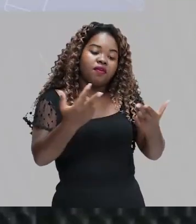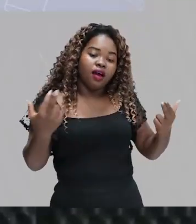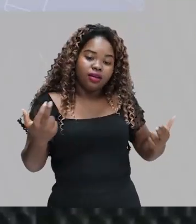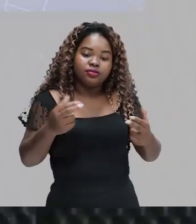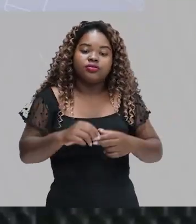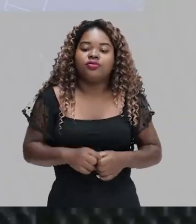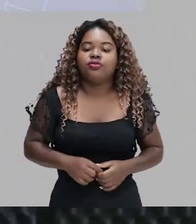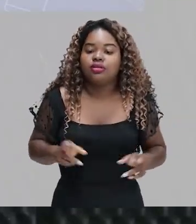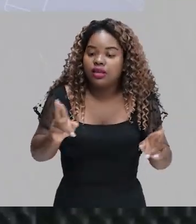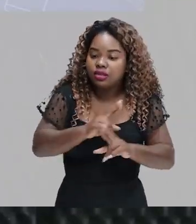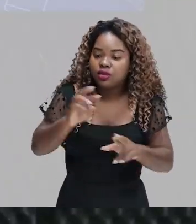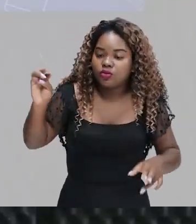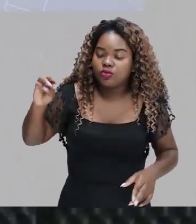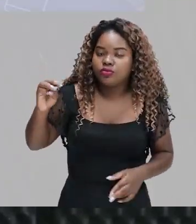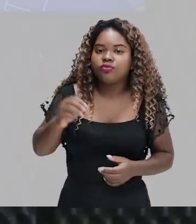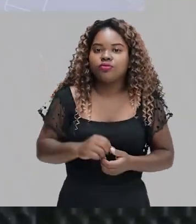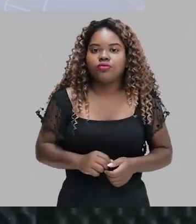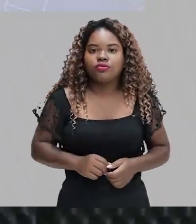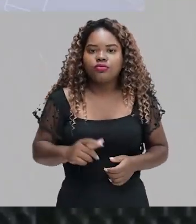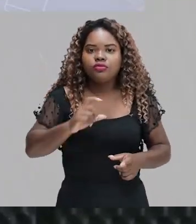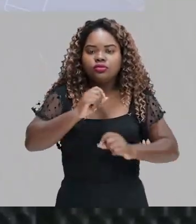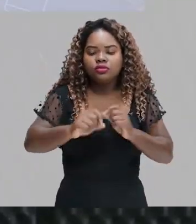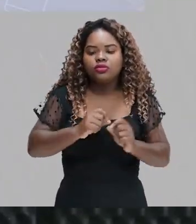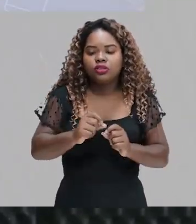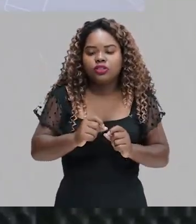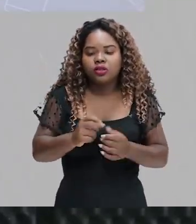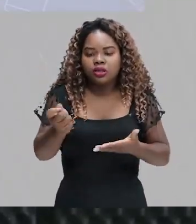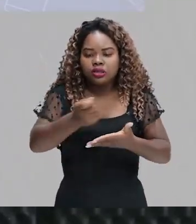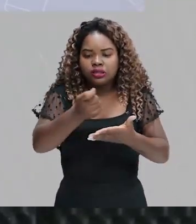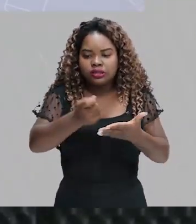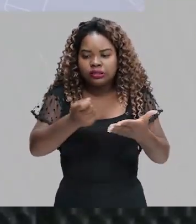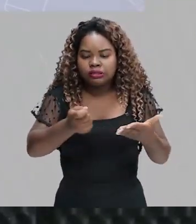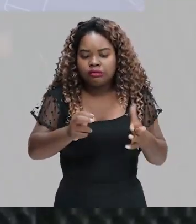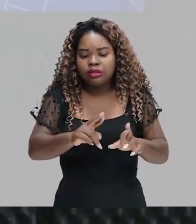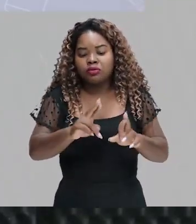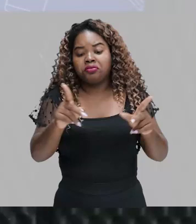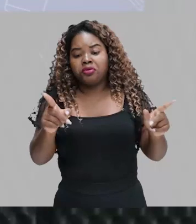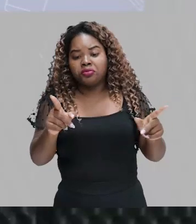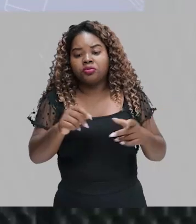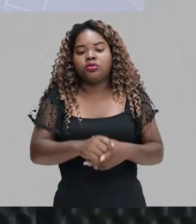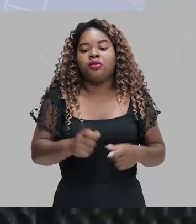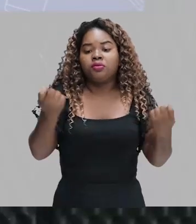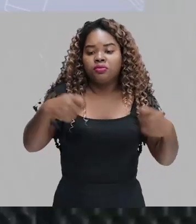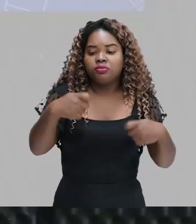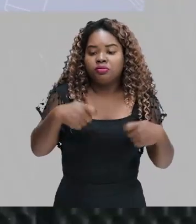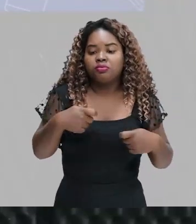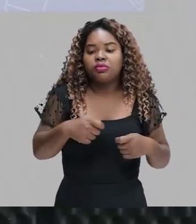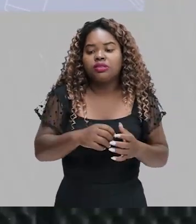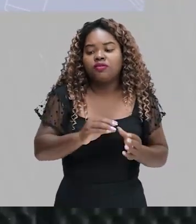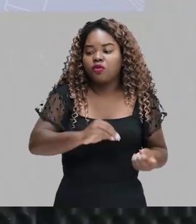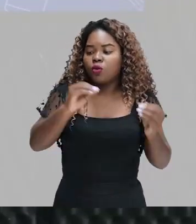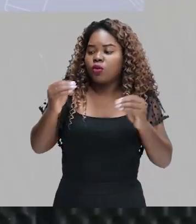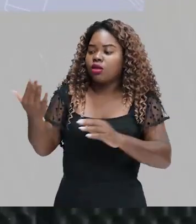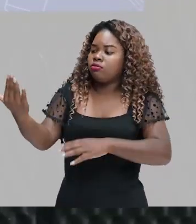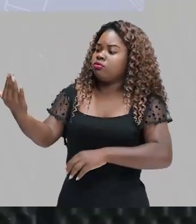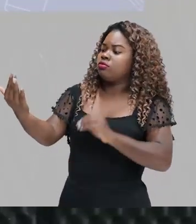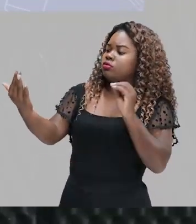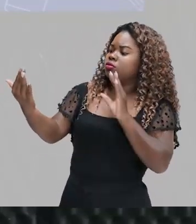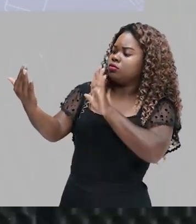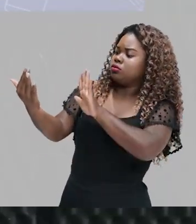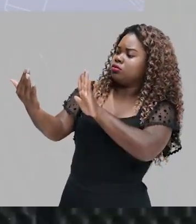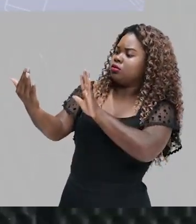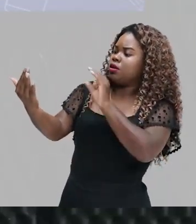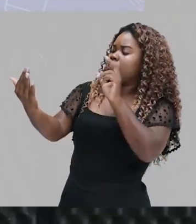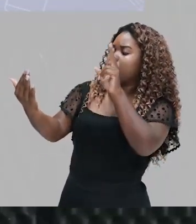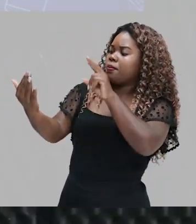sobre ele, né? Ele escrevia de trás para frente, para você ler a obra dele você tinha que colocar um espelho. Nos projetos, ele não era só um artista, nos projetos